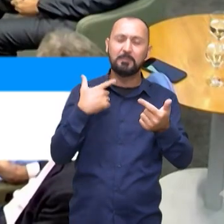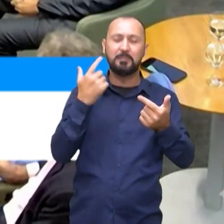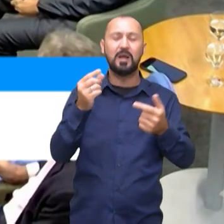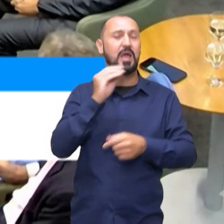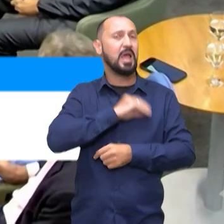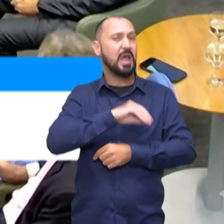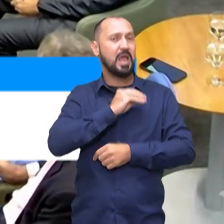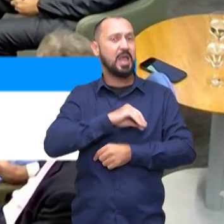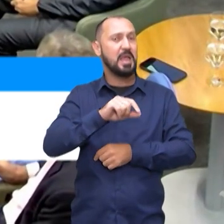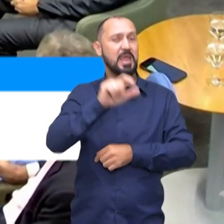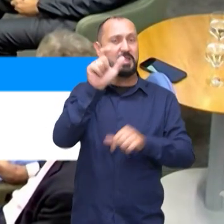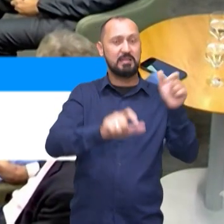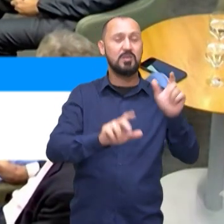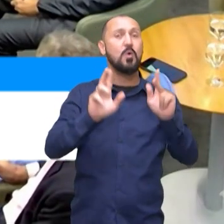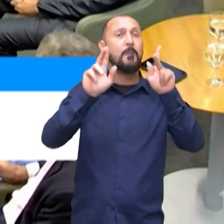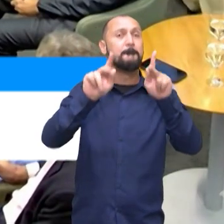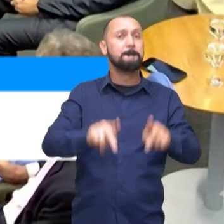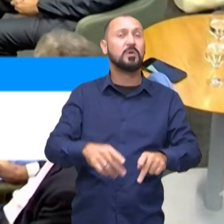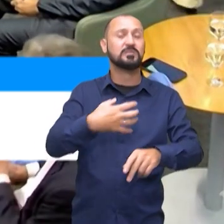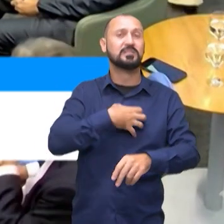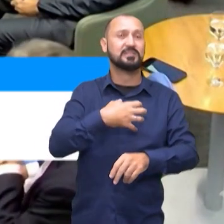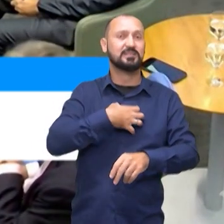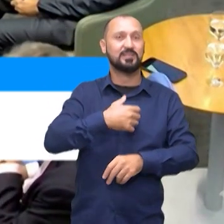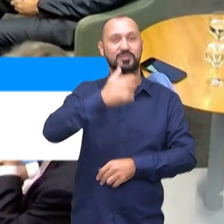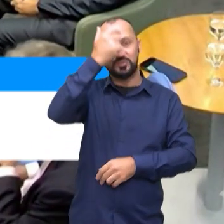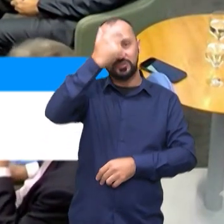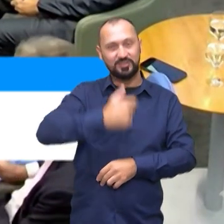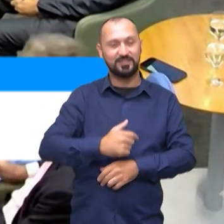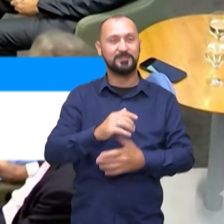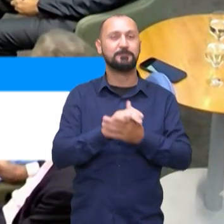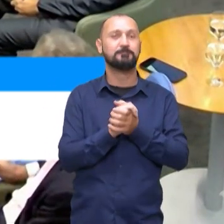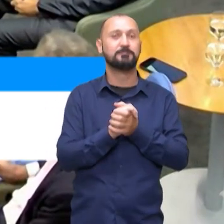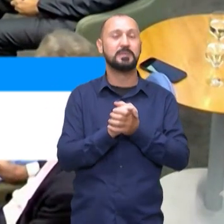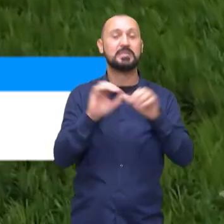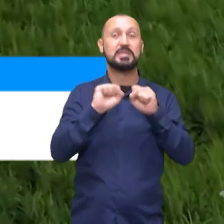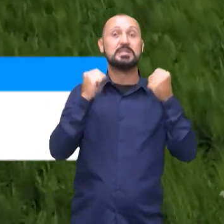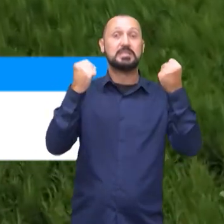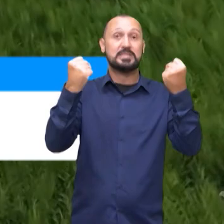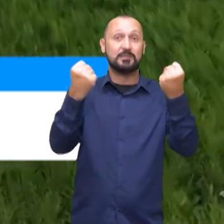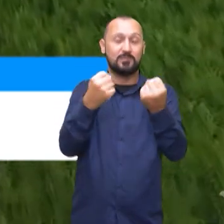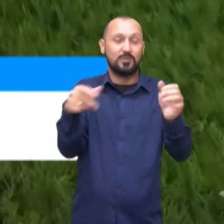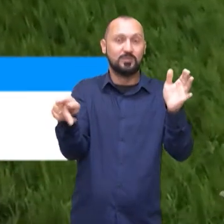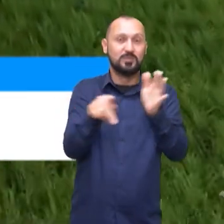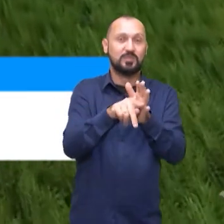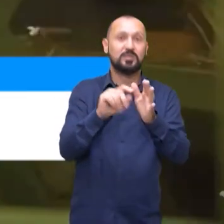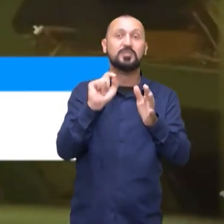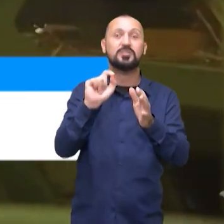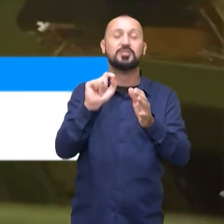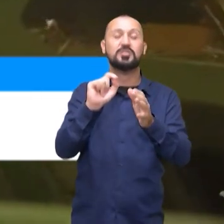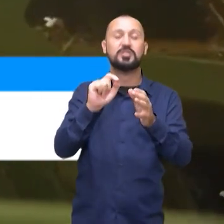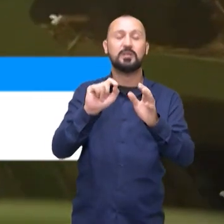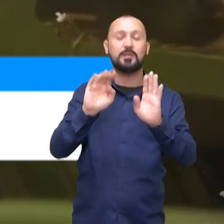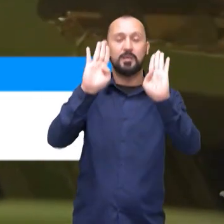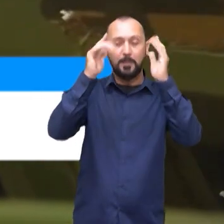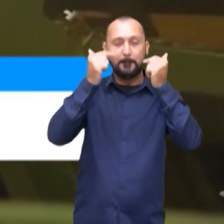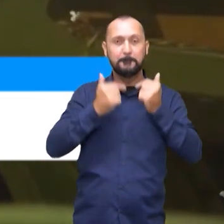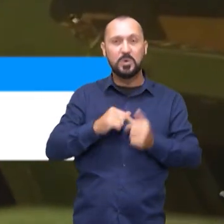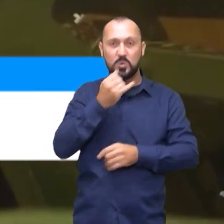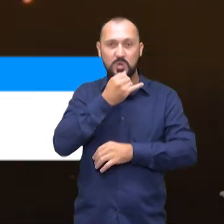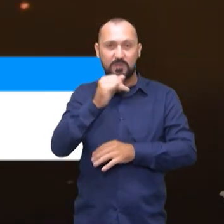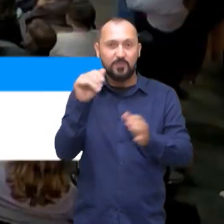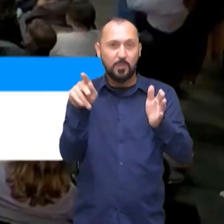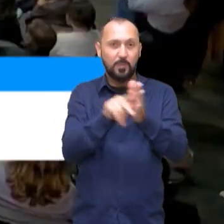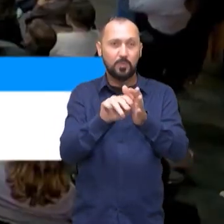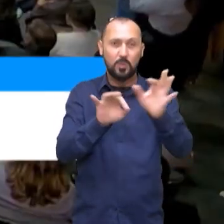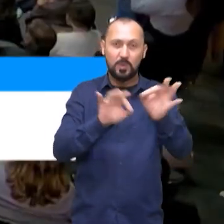renda, gera dignidade para o povo do Mato Grosso do Sul, que é o mais importante. O Simpósio de Bioenergia de Mato Grosso